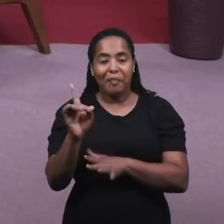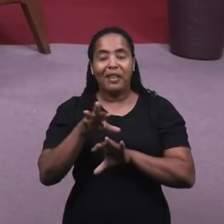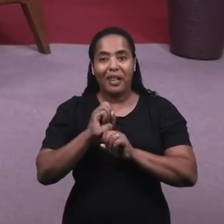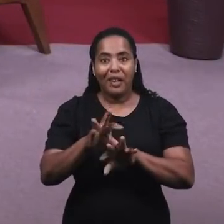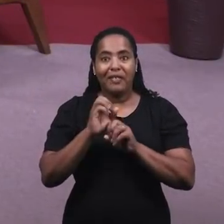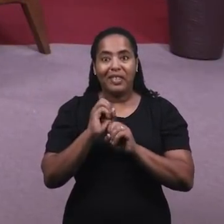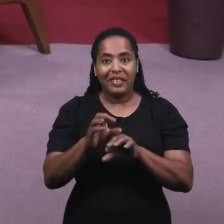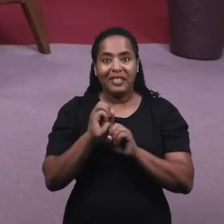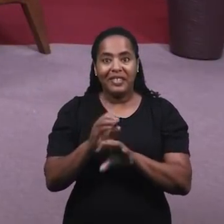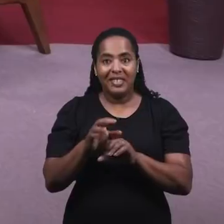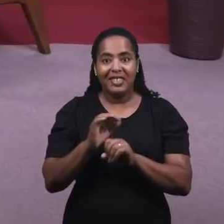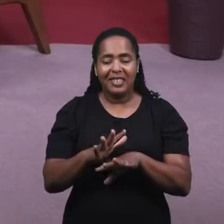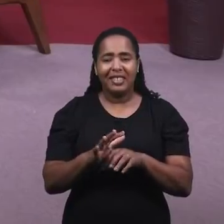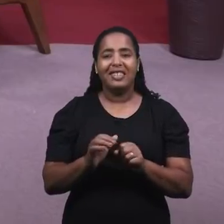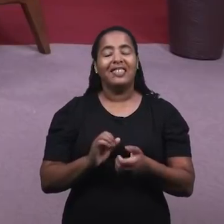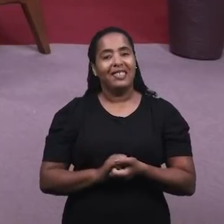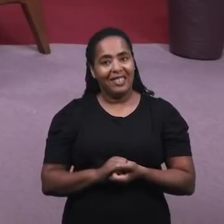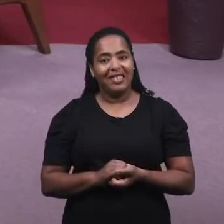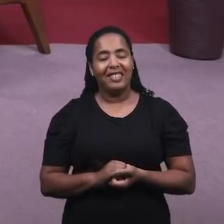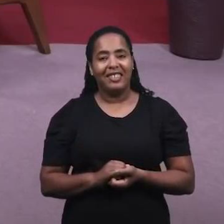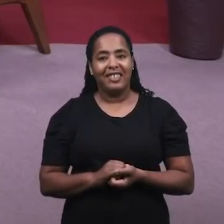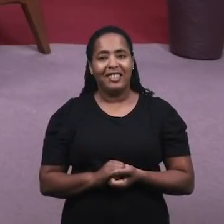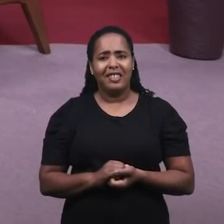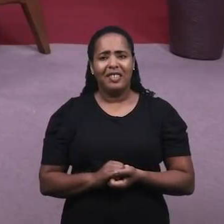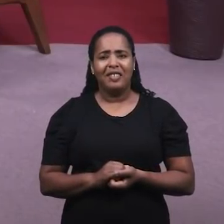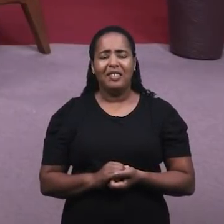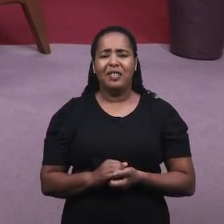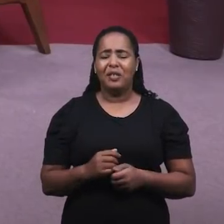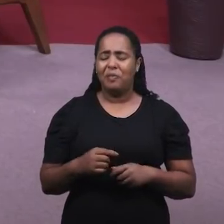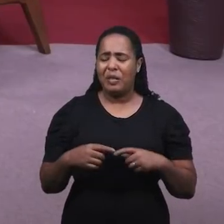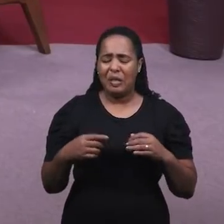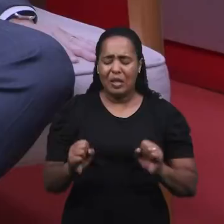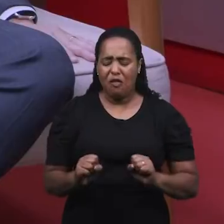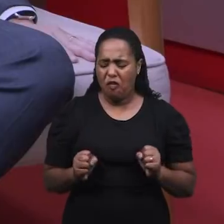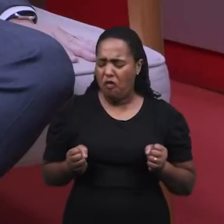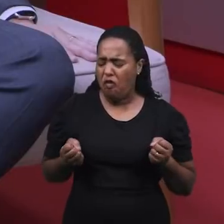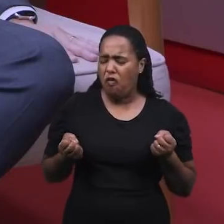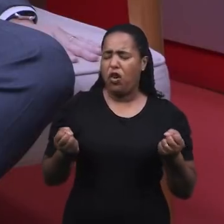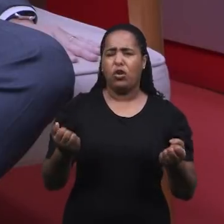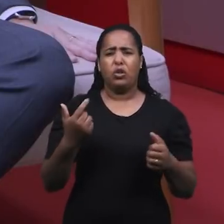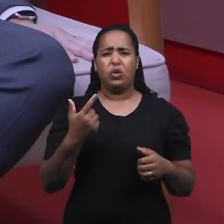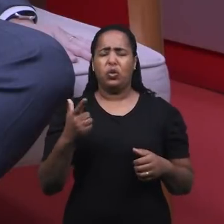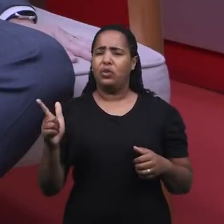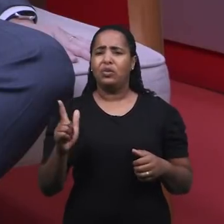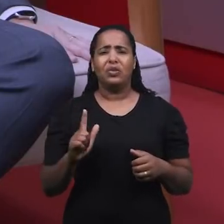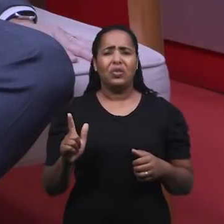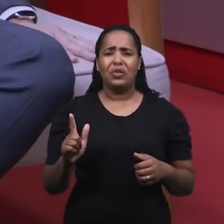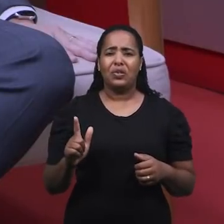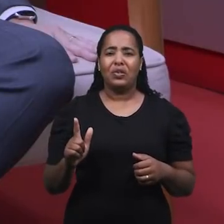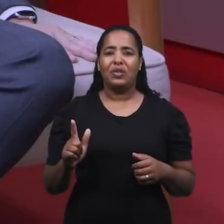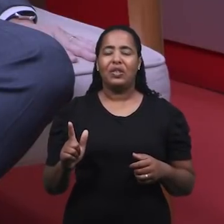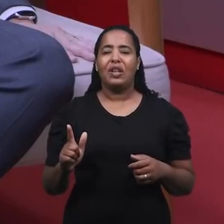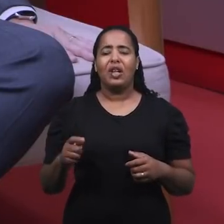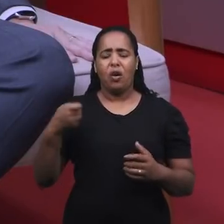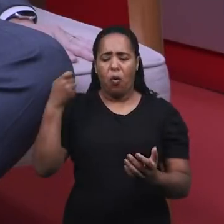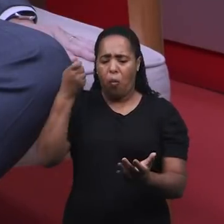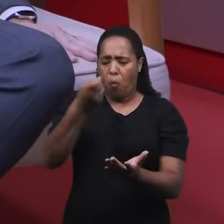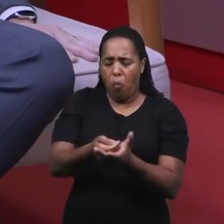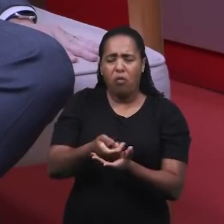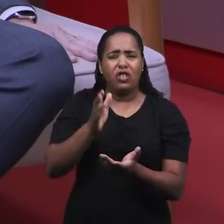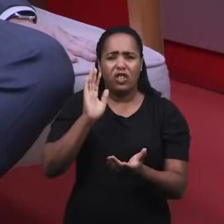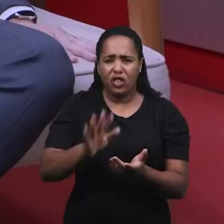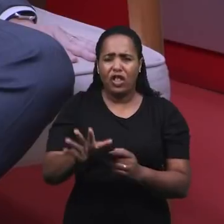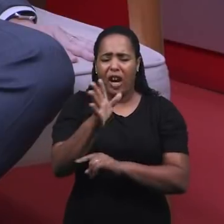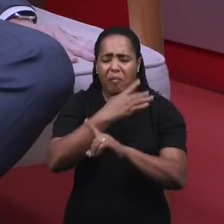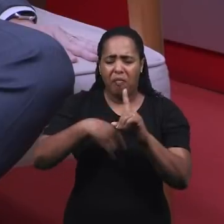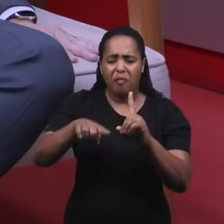pagar, isso não precisa, escrever nada. não precisa fazer nenhum sacrifício. O sacrifício já foi feito. O Glória a preço já Deus. foi pago. Glória a